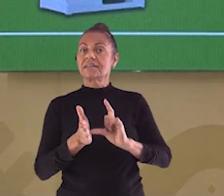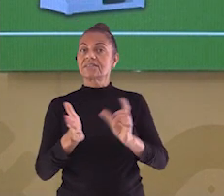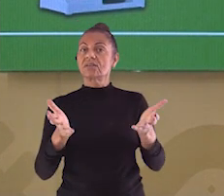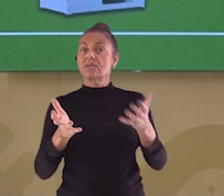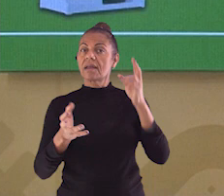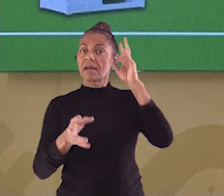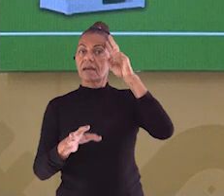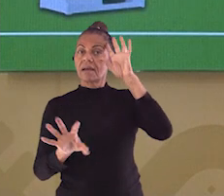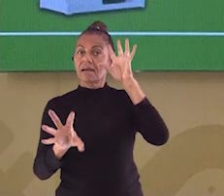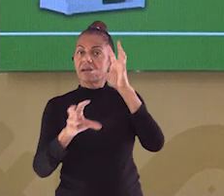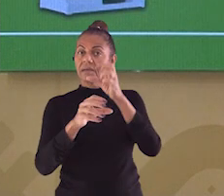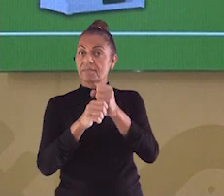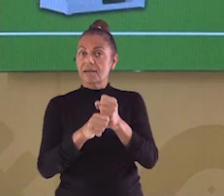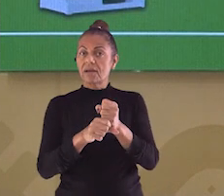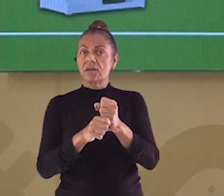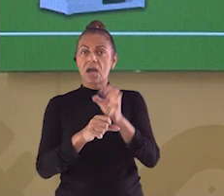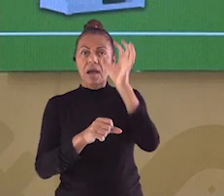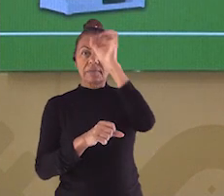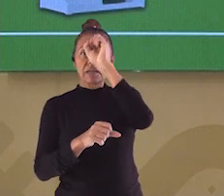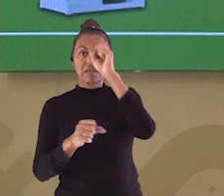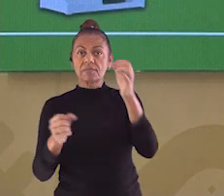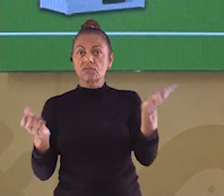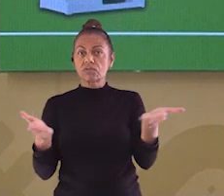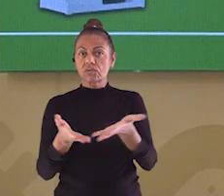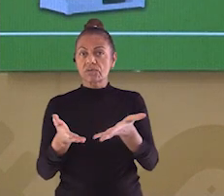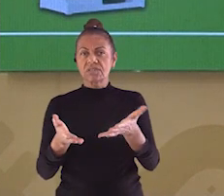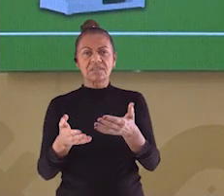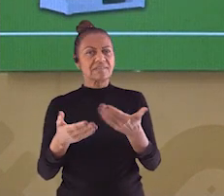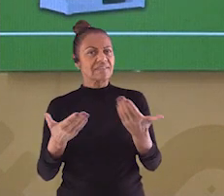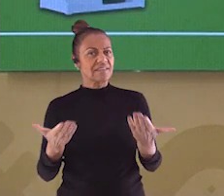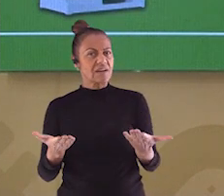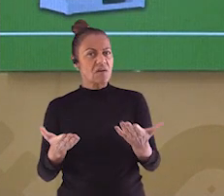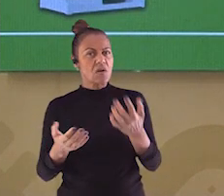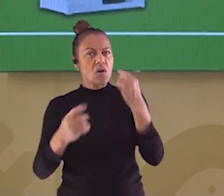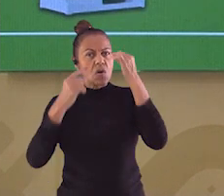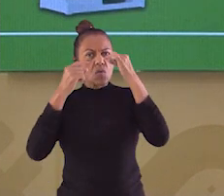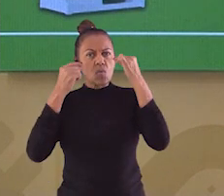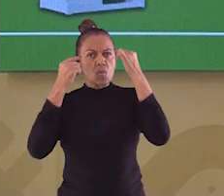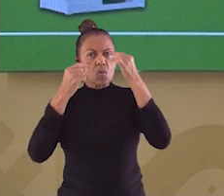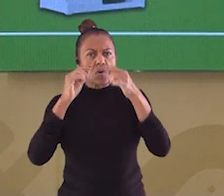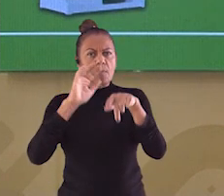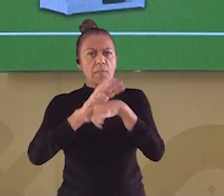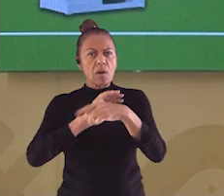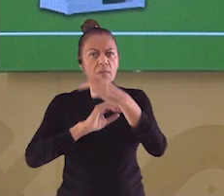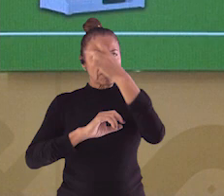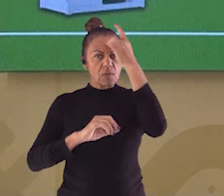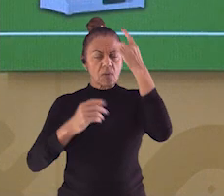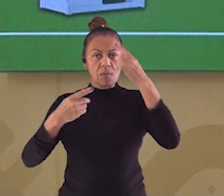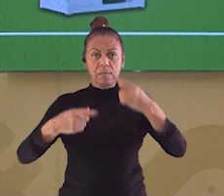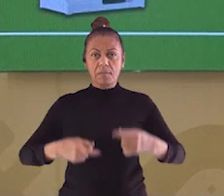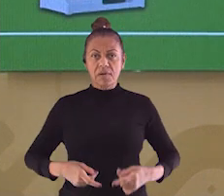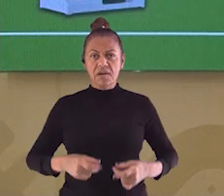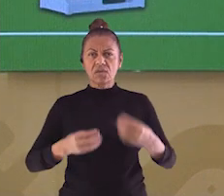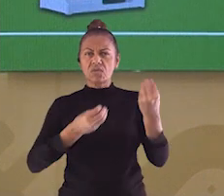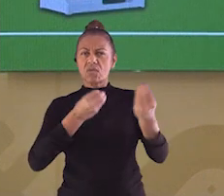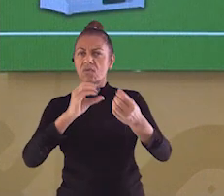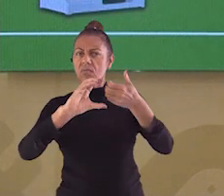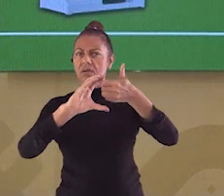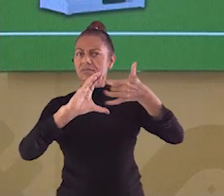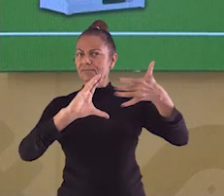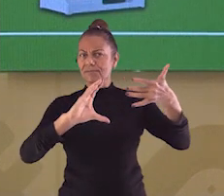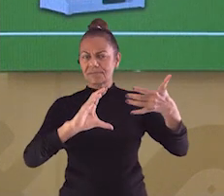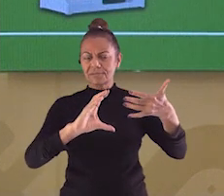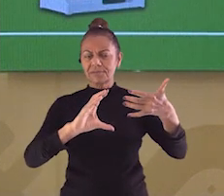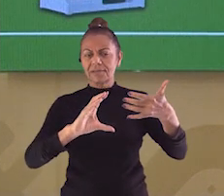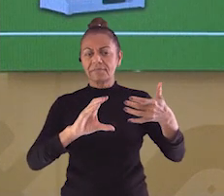que aprendemos na aula de hoje, ok? Aprendemos a estrutura do olho humano e também o papel